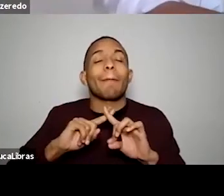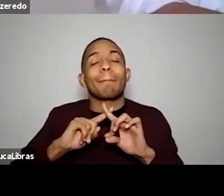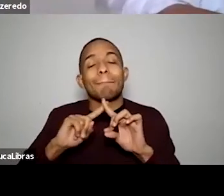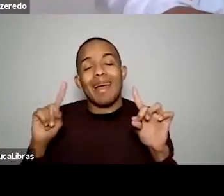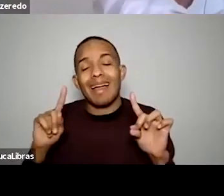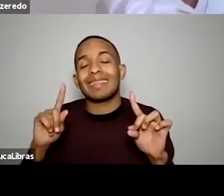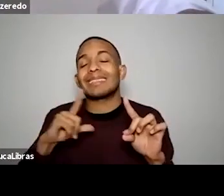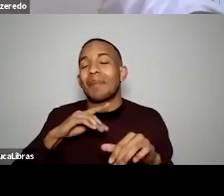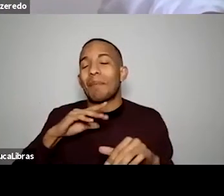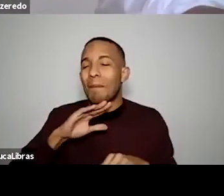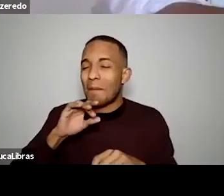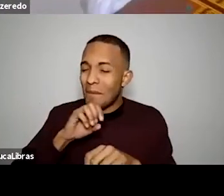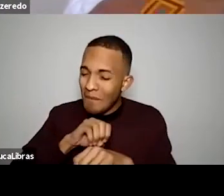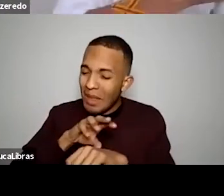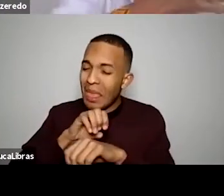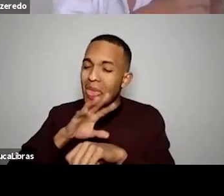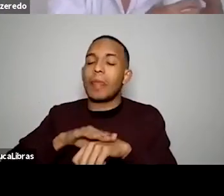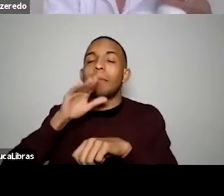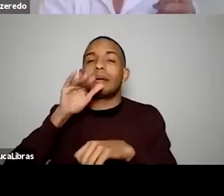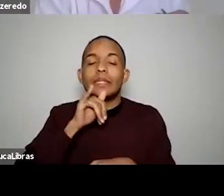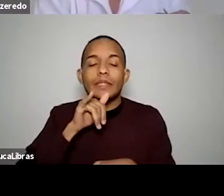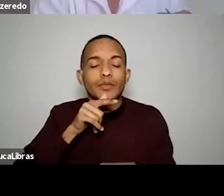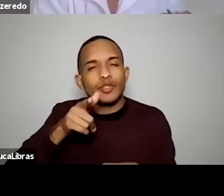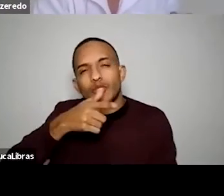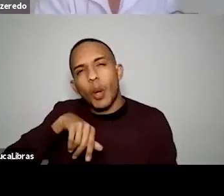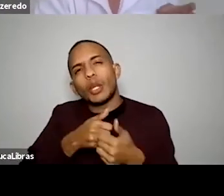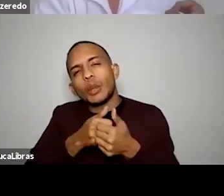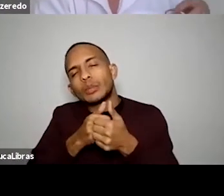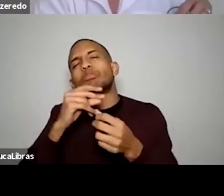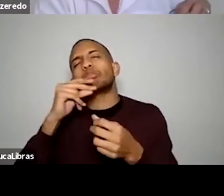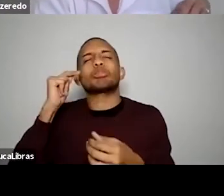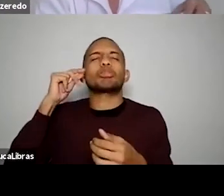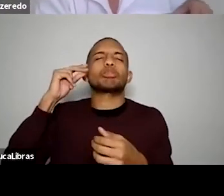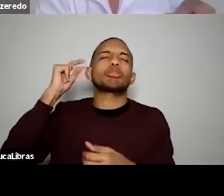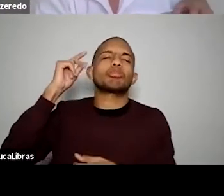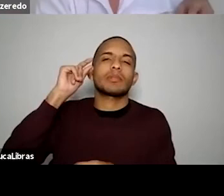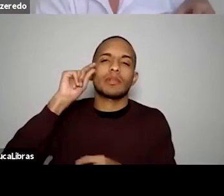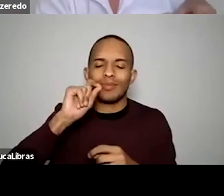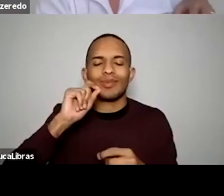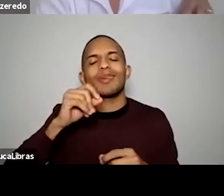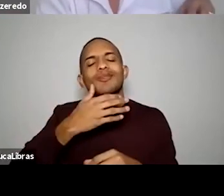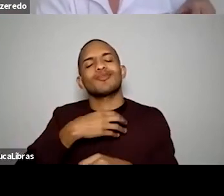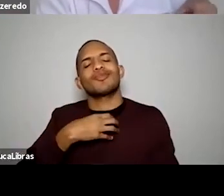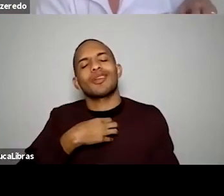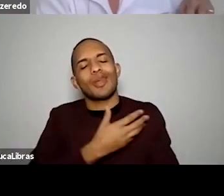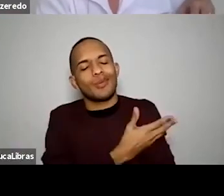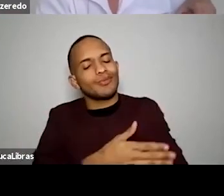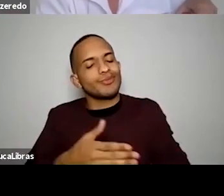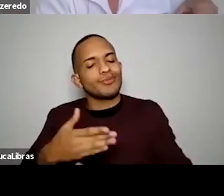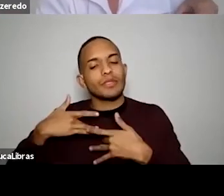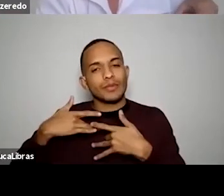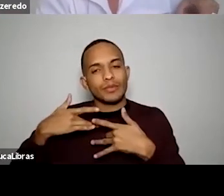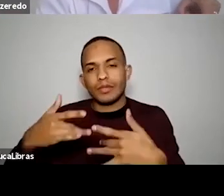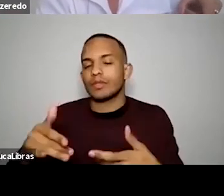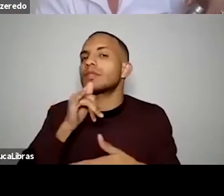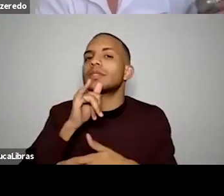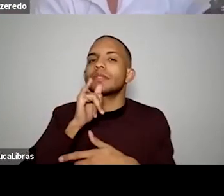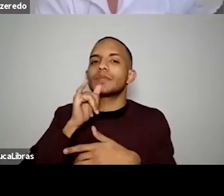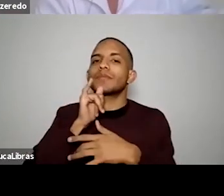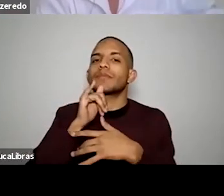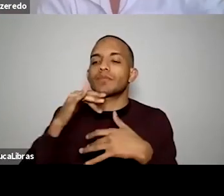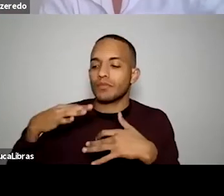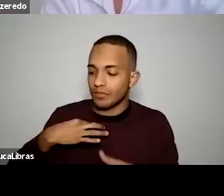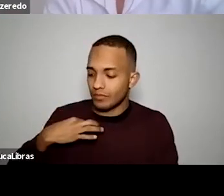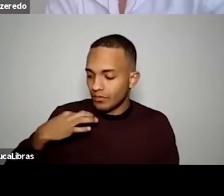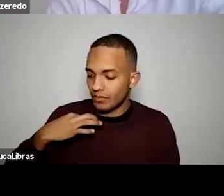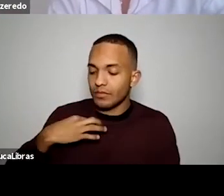gente trabalhando, que acompanha há muito tempo a cultura de doação ou desenvolvimento da filantropia e do doar no Brasil,